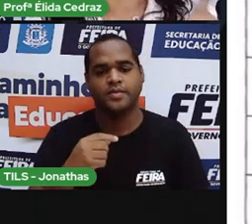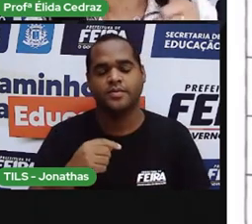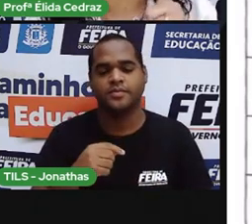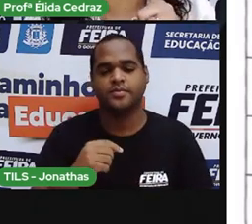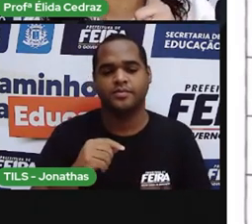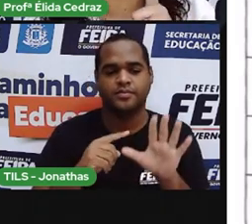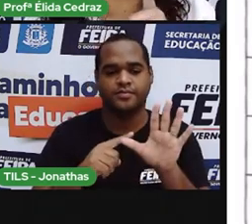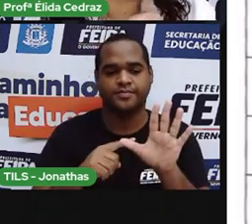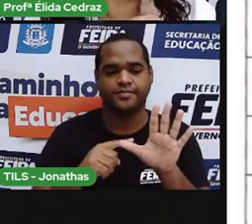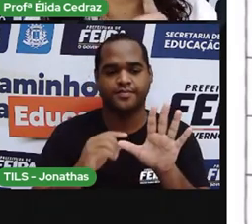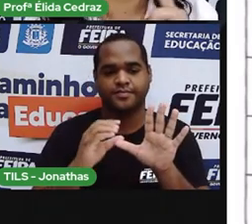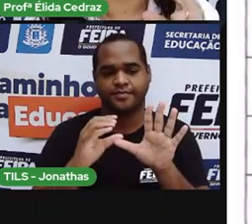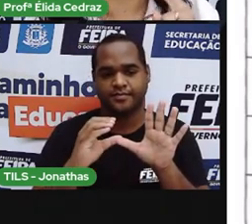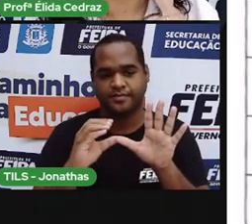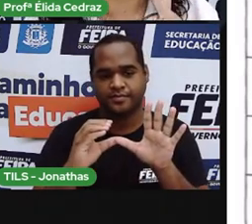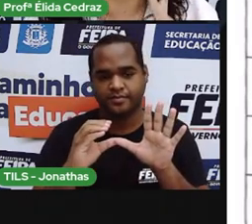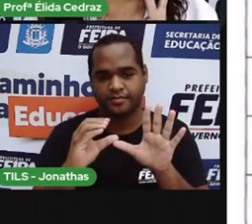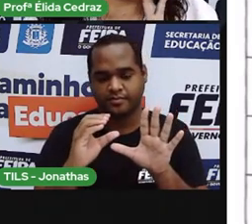chorar?